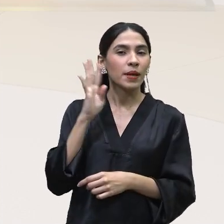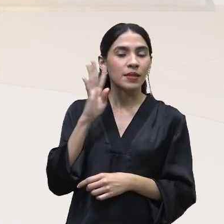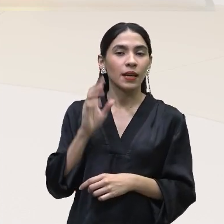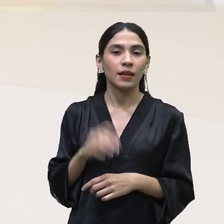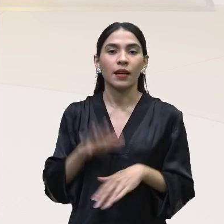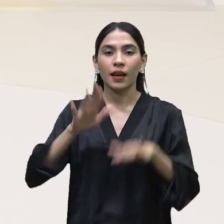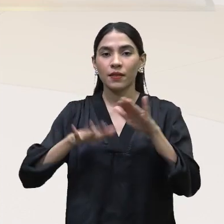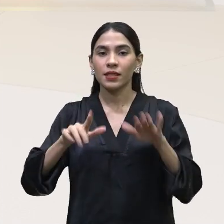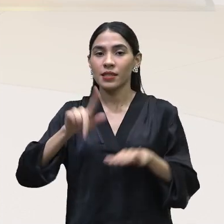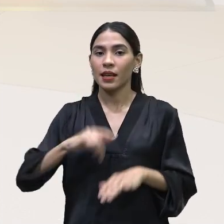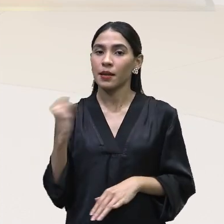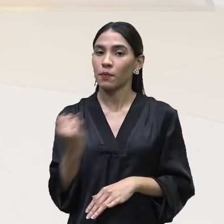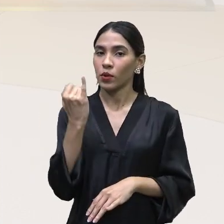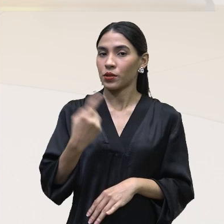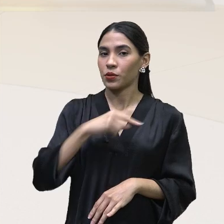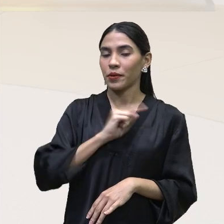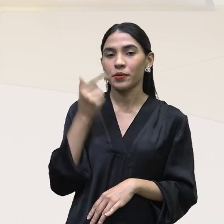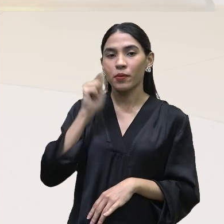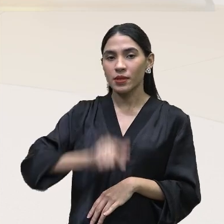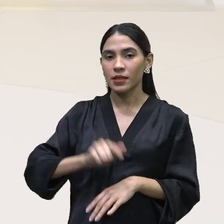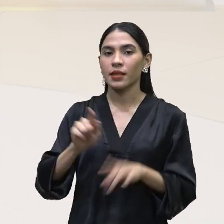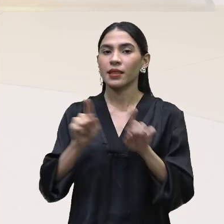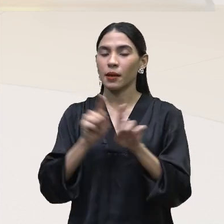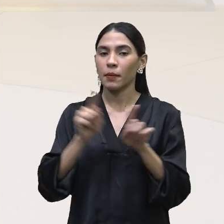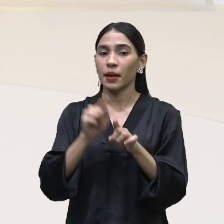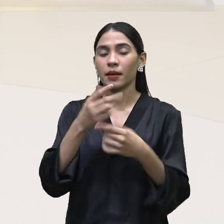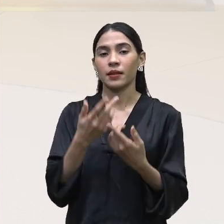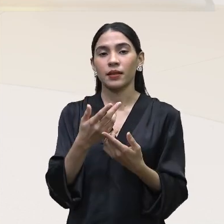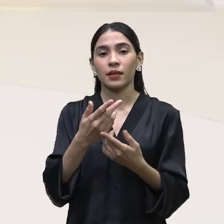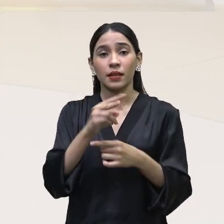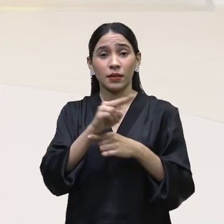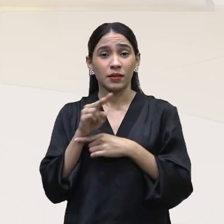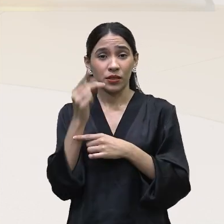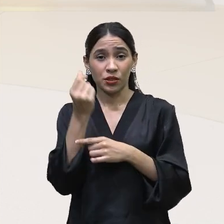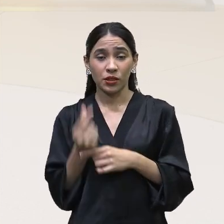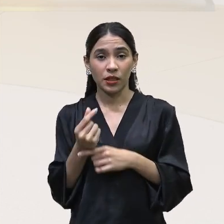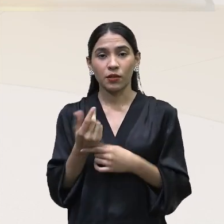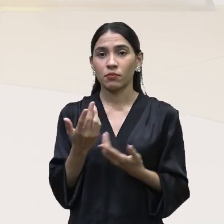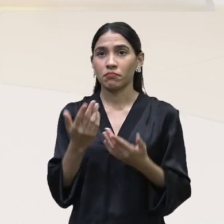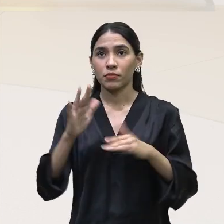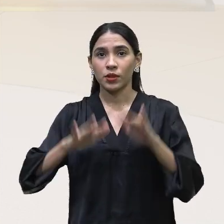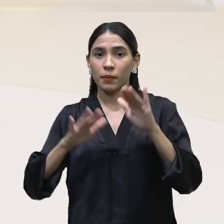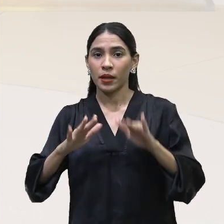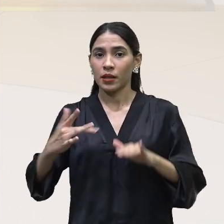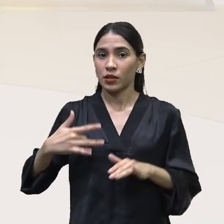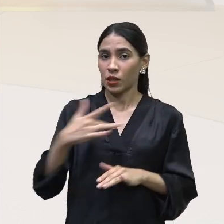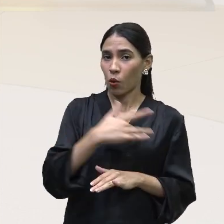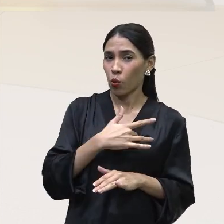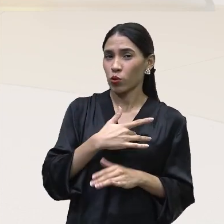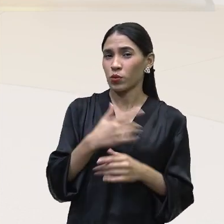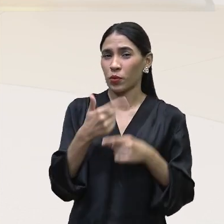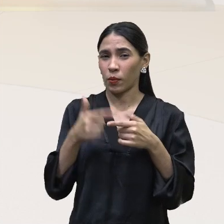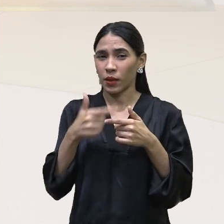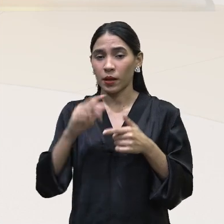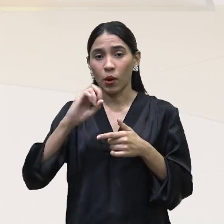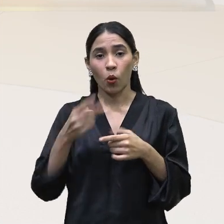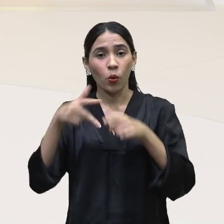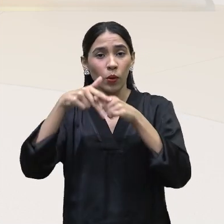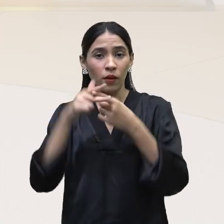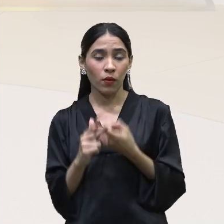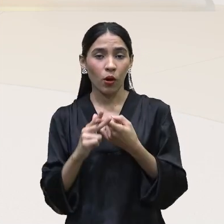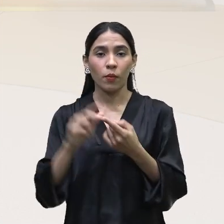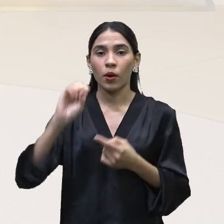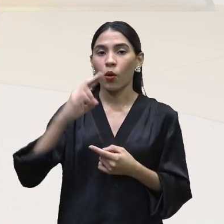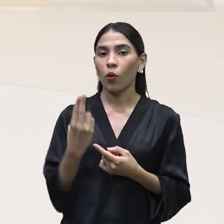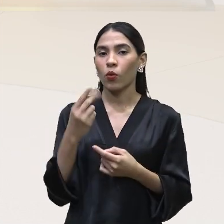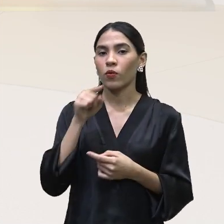é importante que a gente consiga fazer isso, por quê? De repente é um problema de saúde, é uma reforma que você tem que fazer, é algum objeto